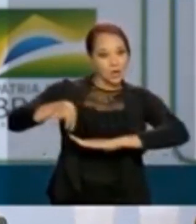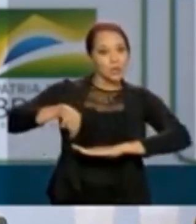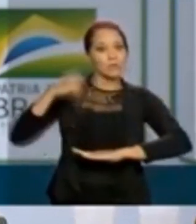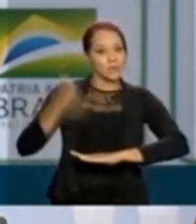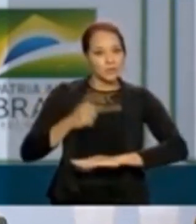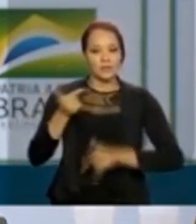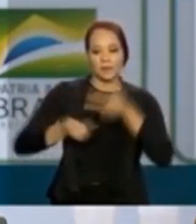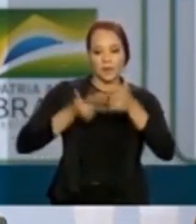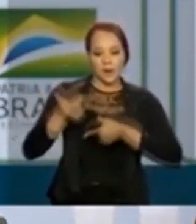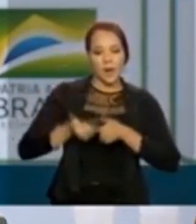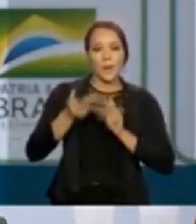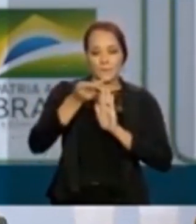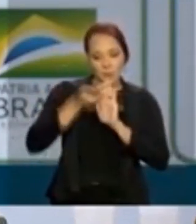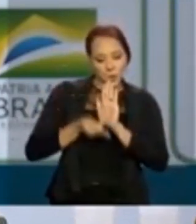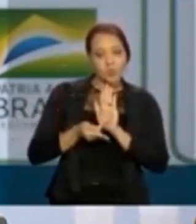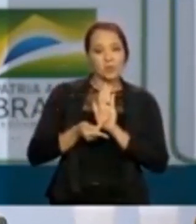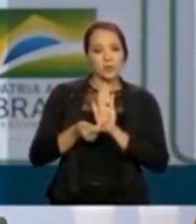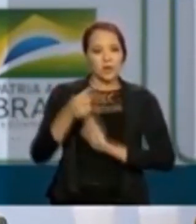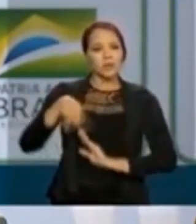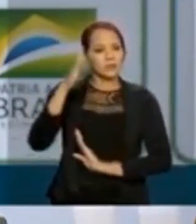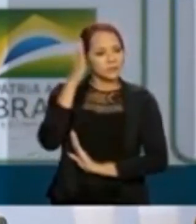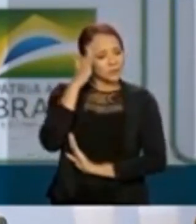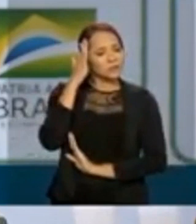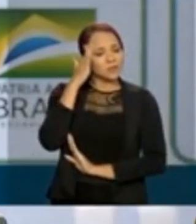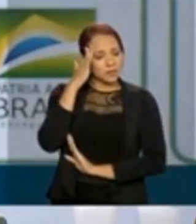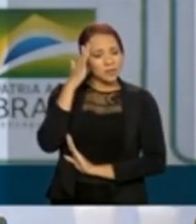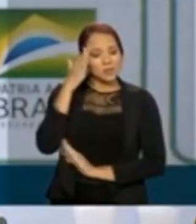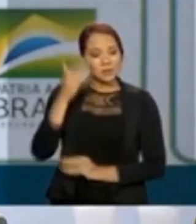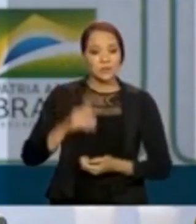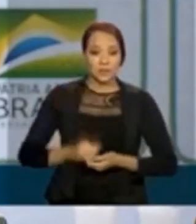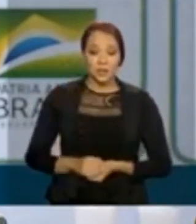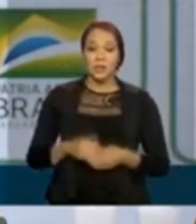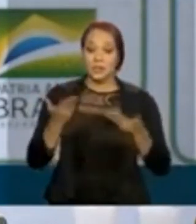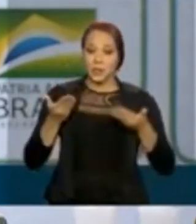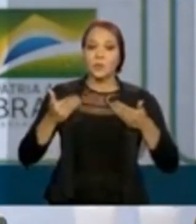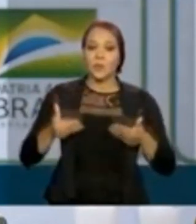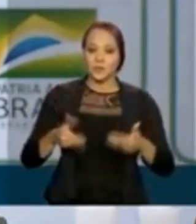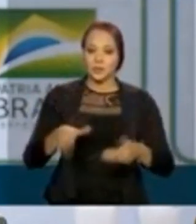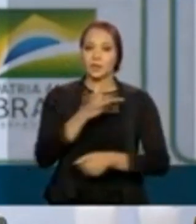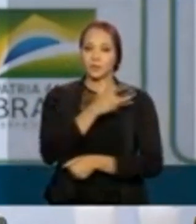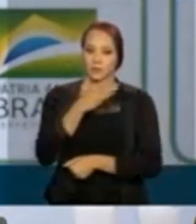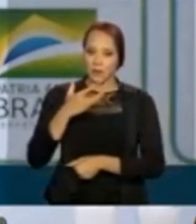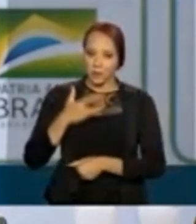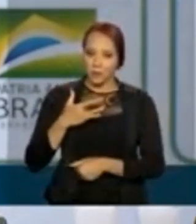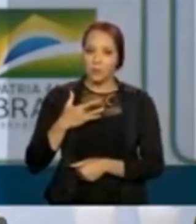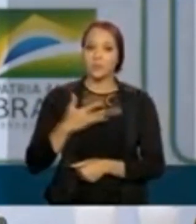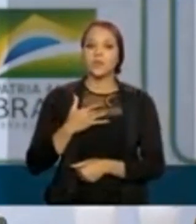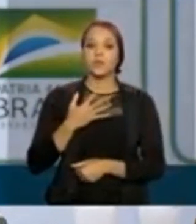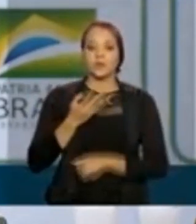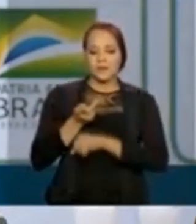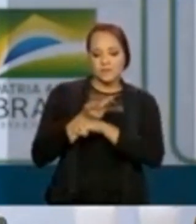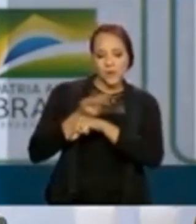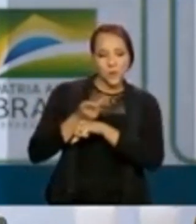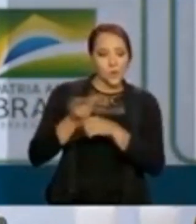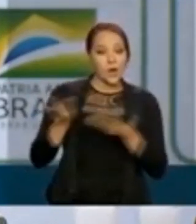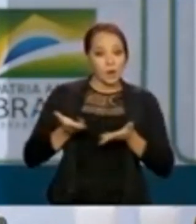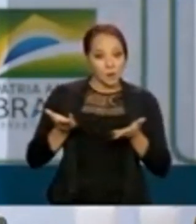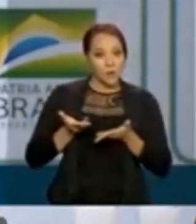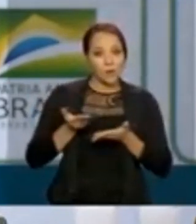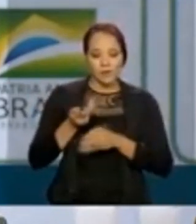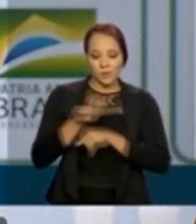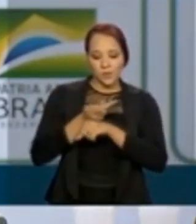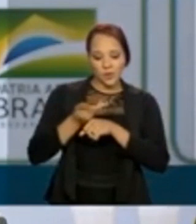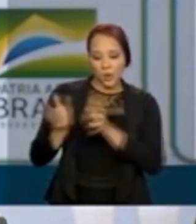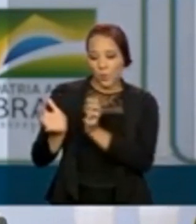trabalhar, têm que projetar. Nós entendemos tudo isso. Então, o Ministério da Saúde vai procurar agora, com